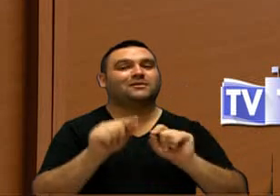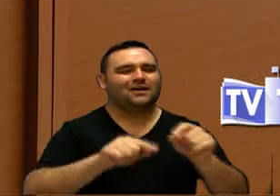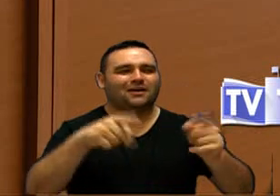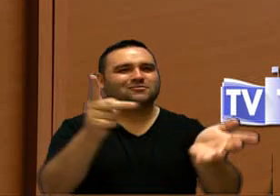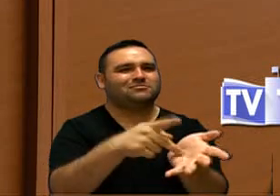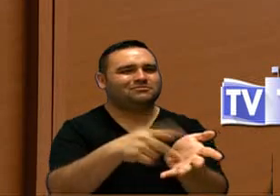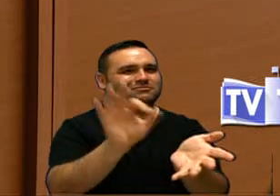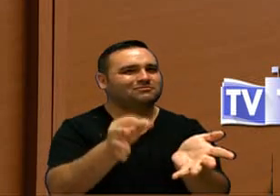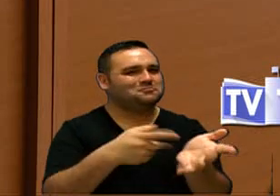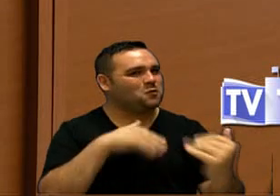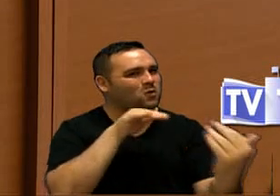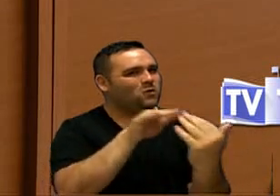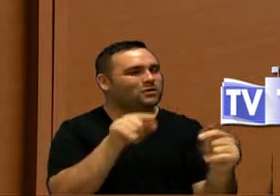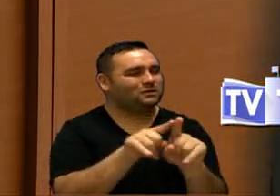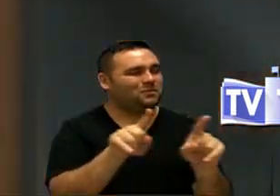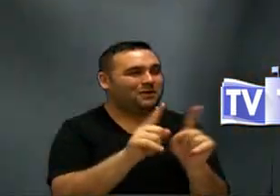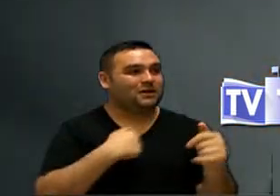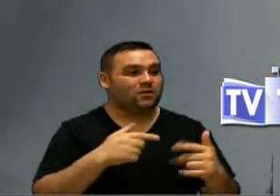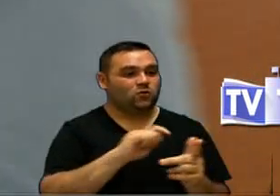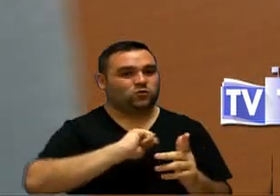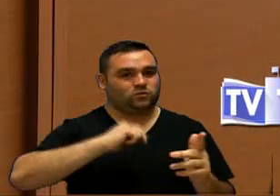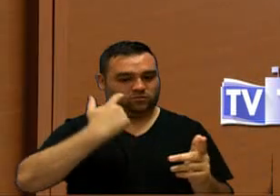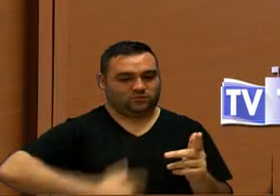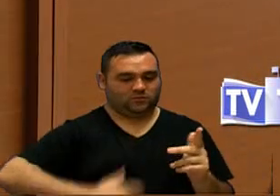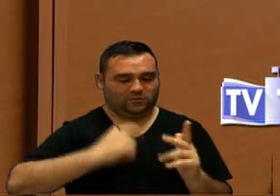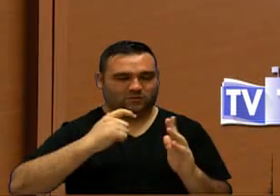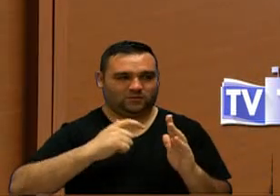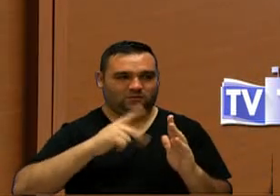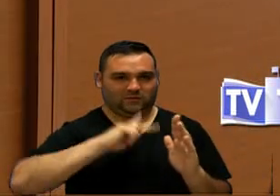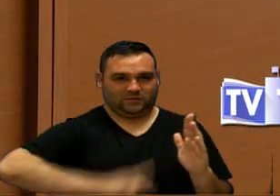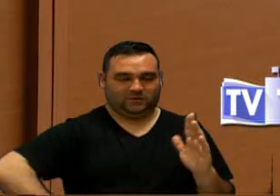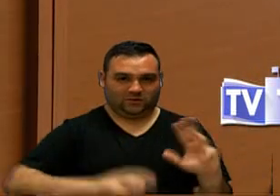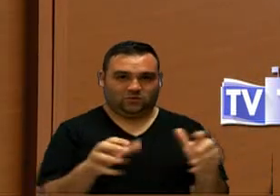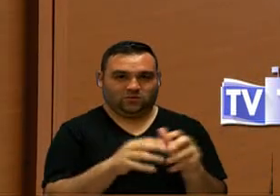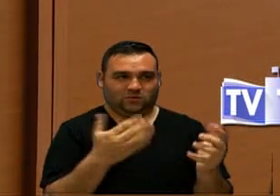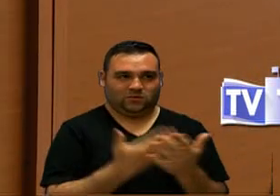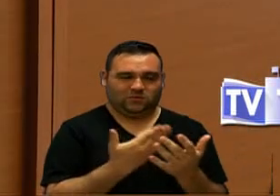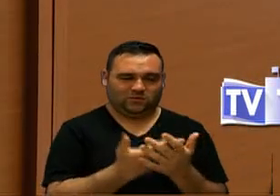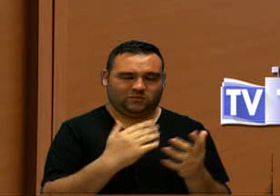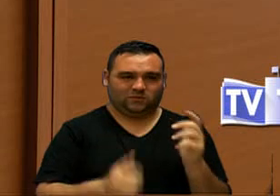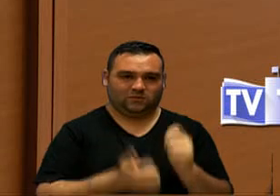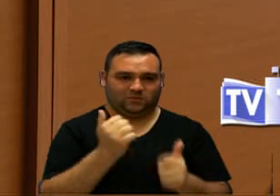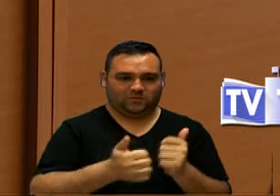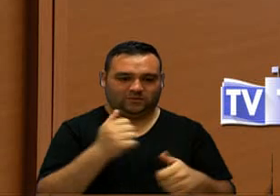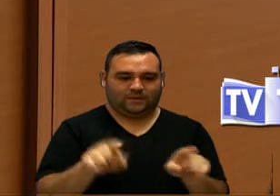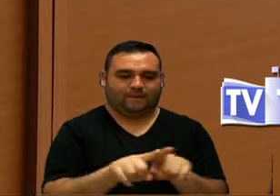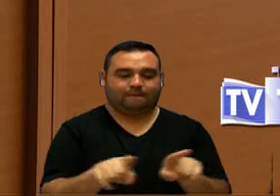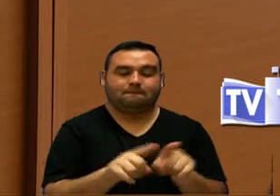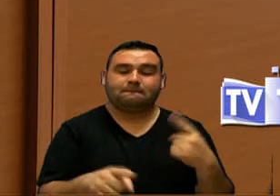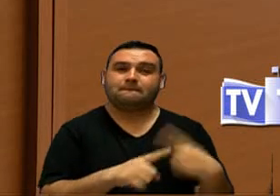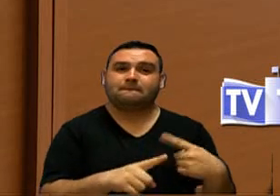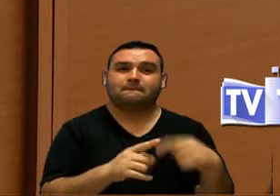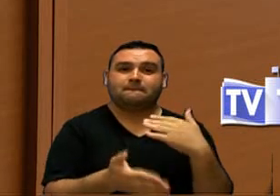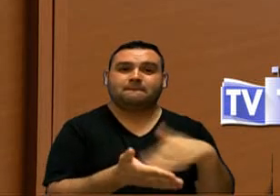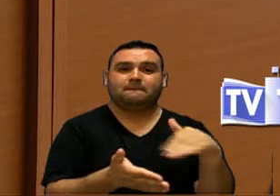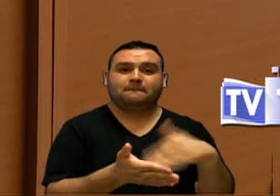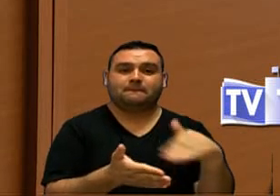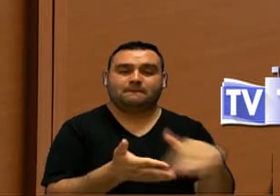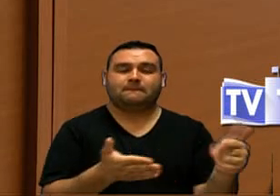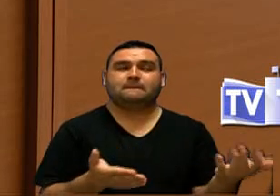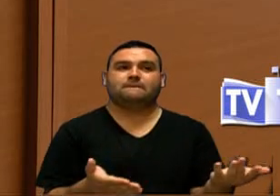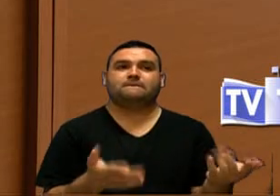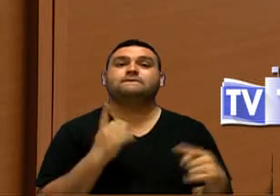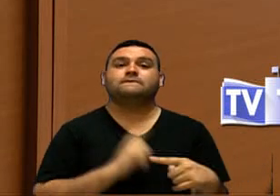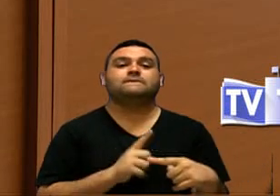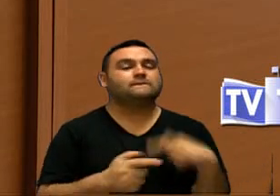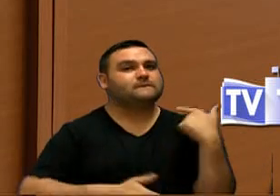exatamente sobre isso. Na qualidade de presidente da Comissão de Esporte e Cultura dessa casa, cumprimentar o secretário, que vem realizando